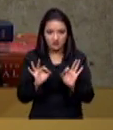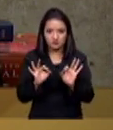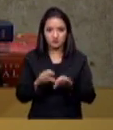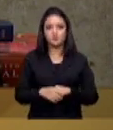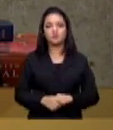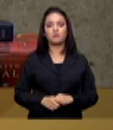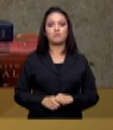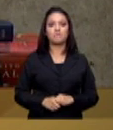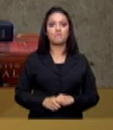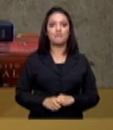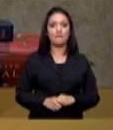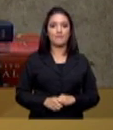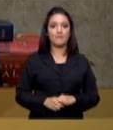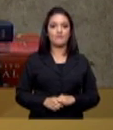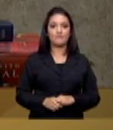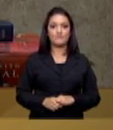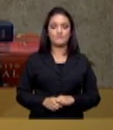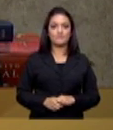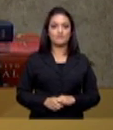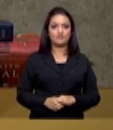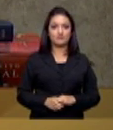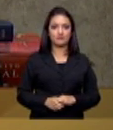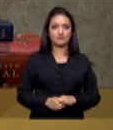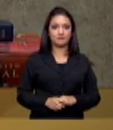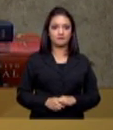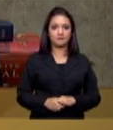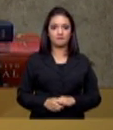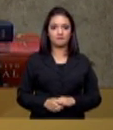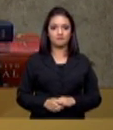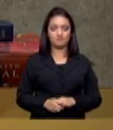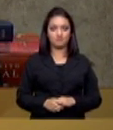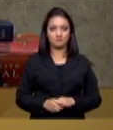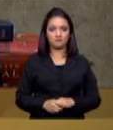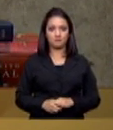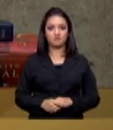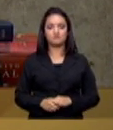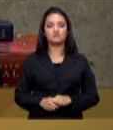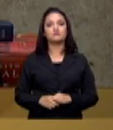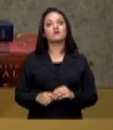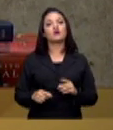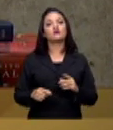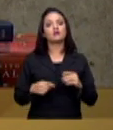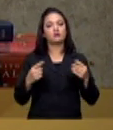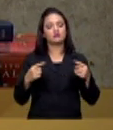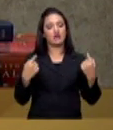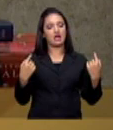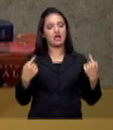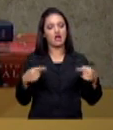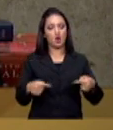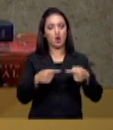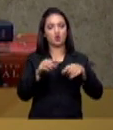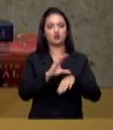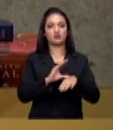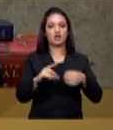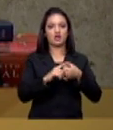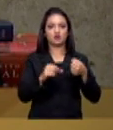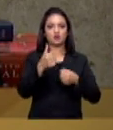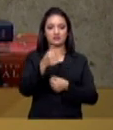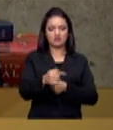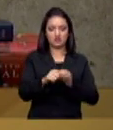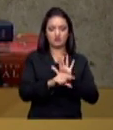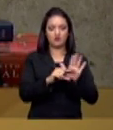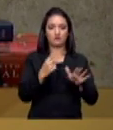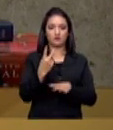resultado. Parcial procedência para declarar inconstitucionalidade dos artigos, artigo 7, parágrafo